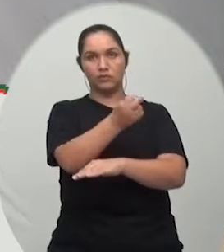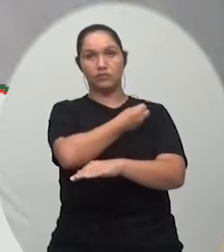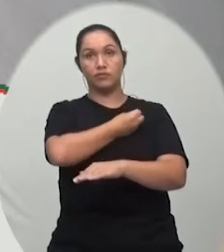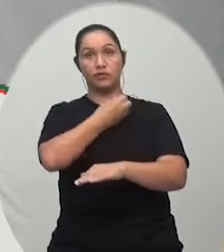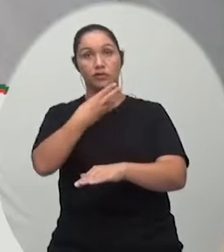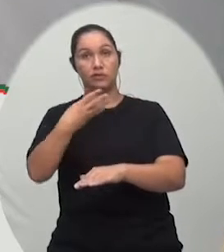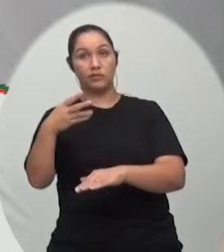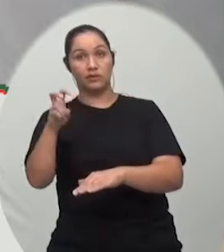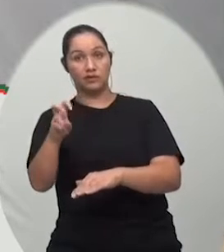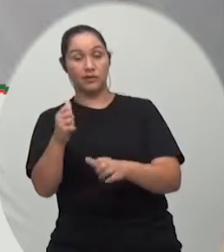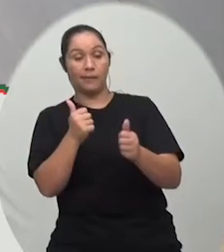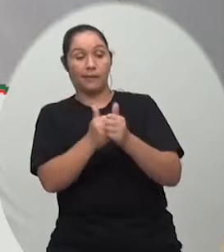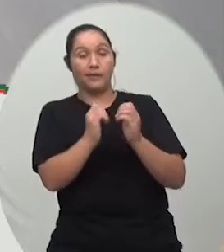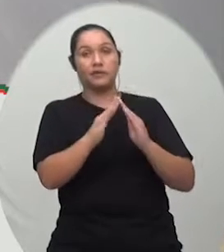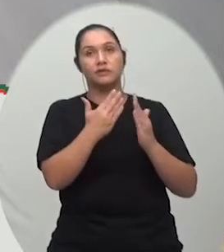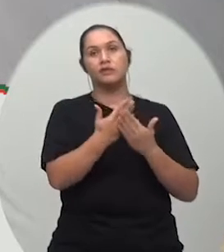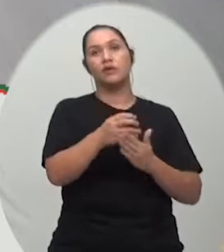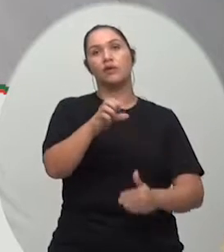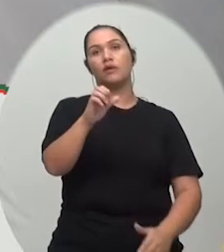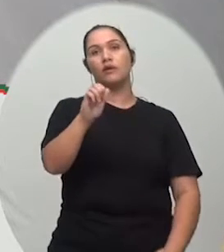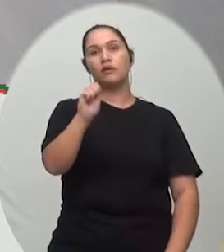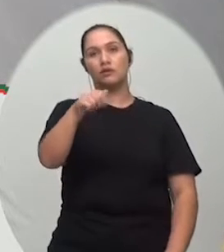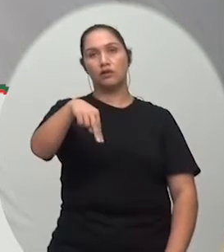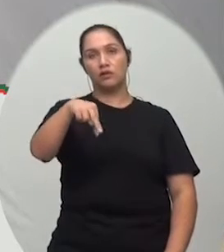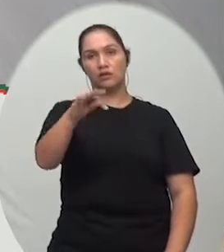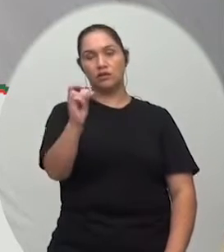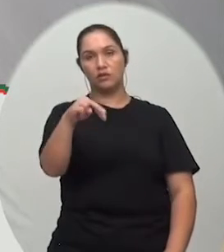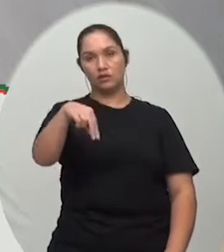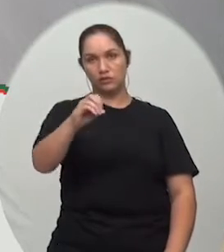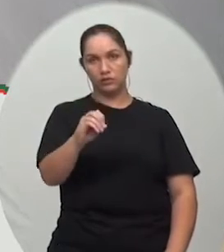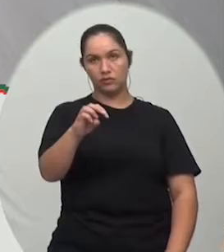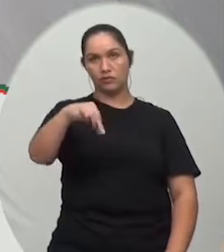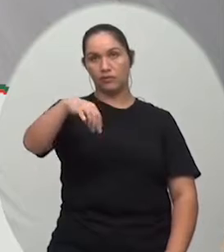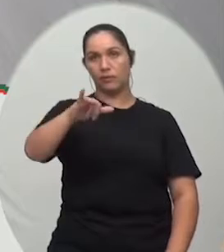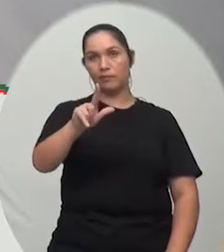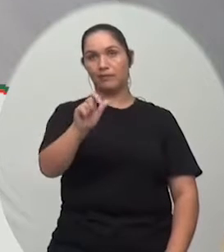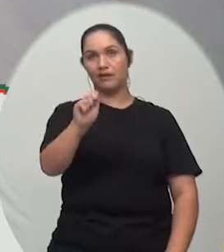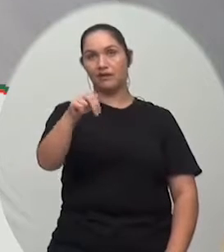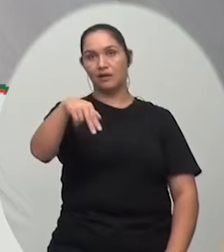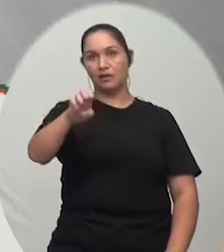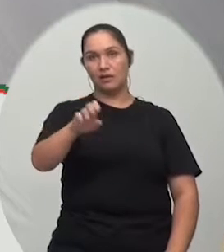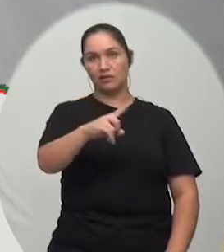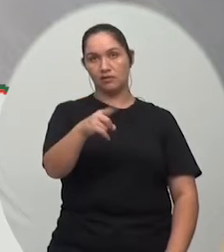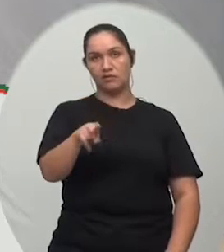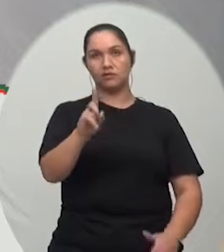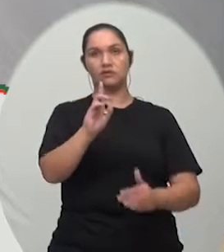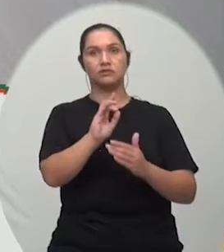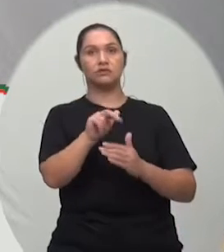445, de frente à escola Antônio Milanês Neto, bairro Maria Céu.